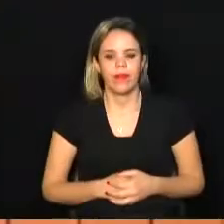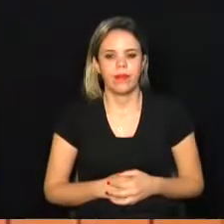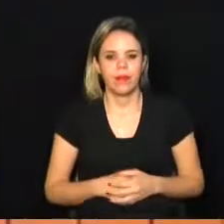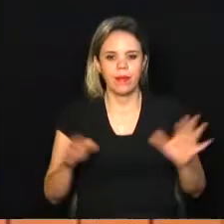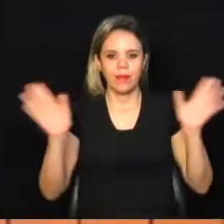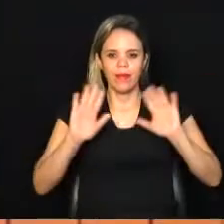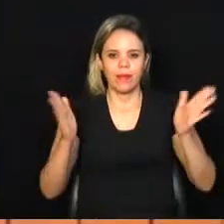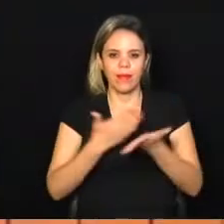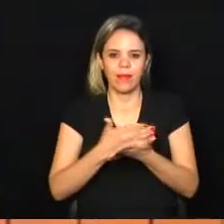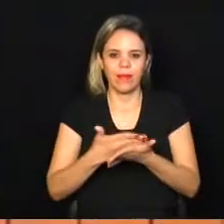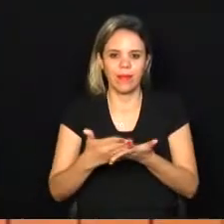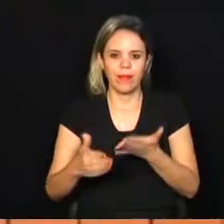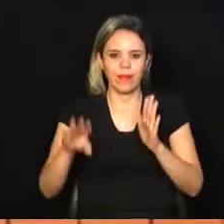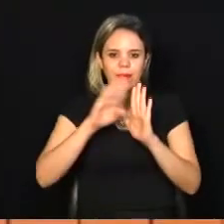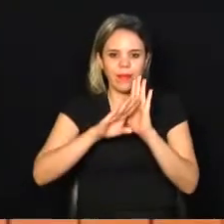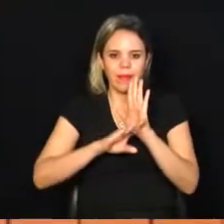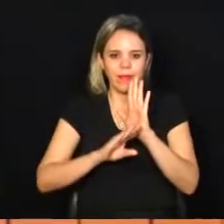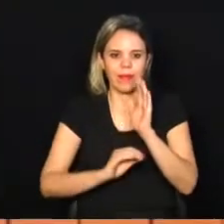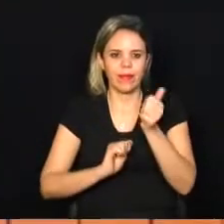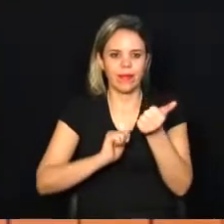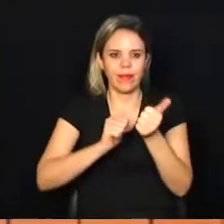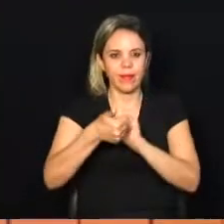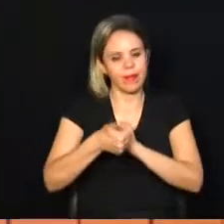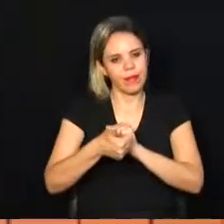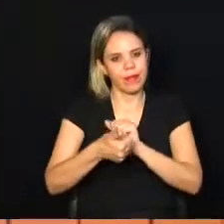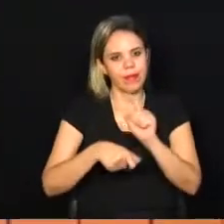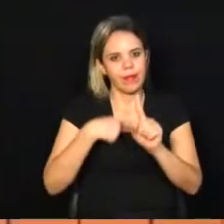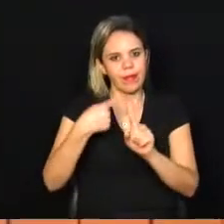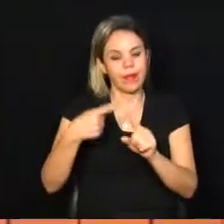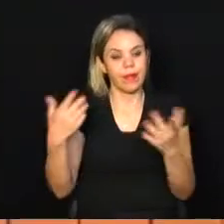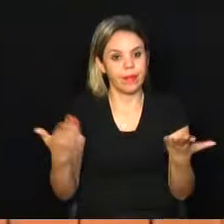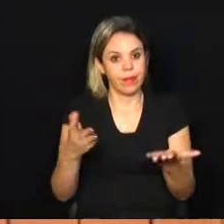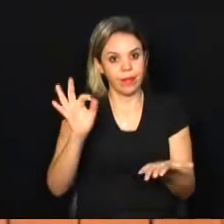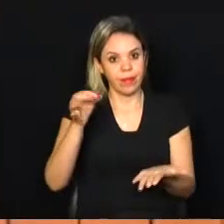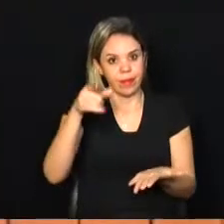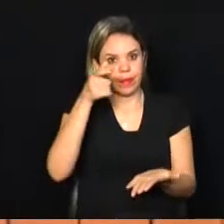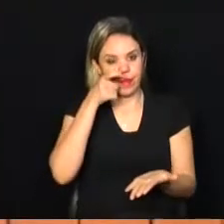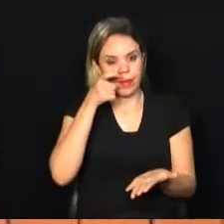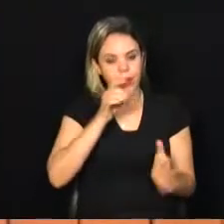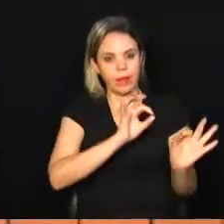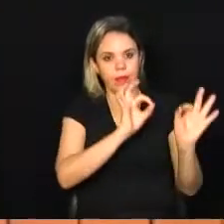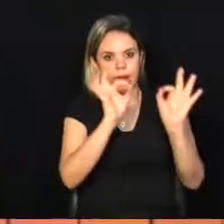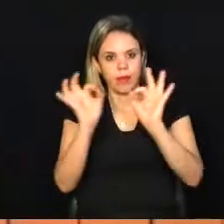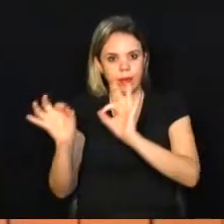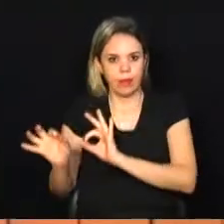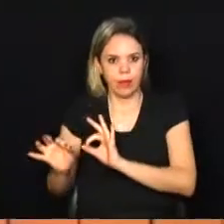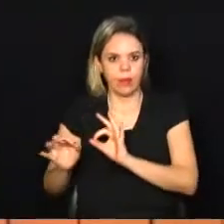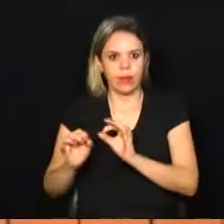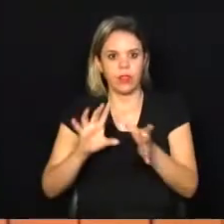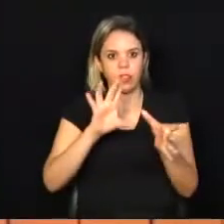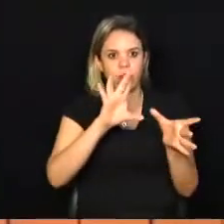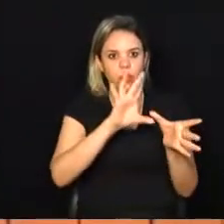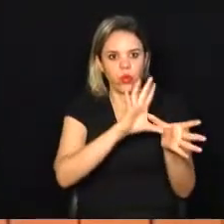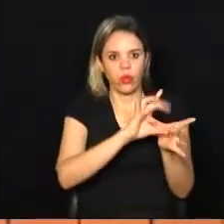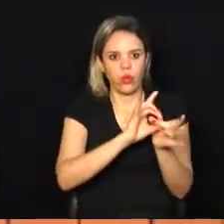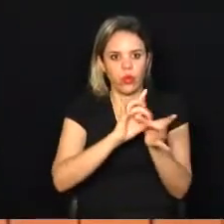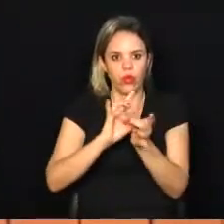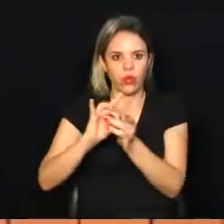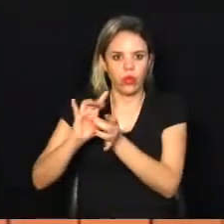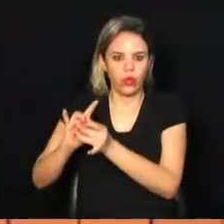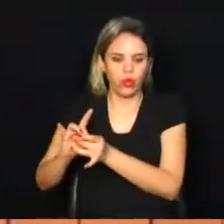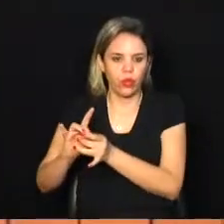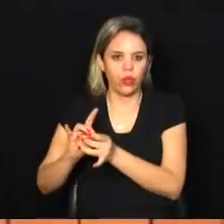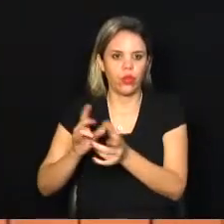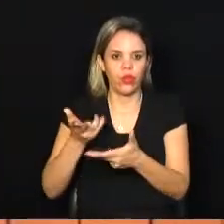Olá, começa agora o Mais Esportes e certamente você acompanhou que durante os Jogos Olímpicos, a